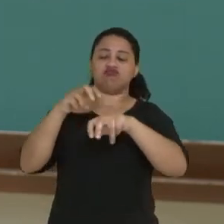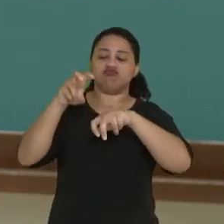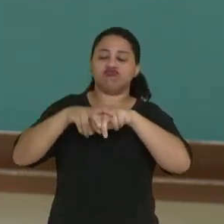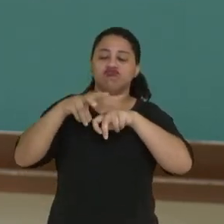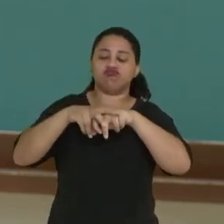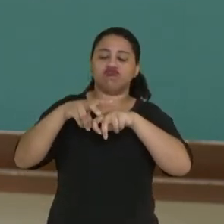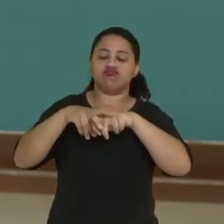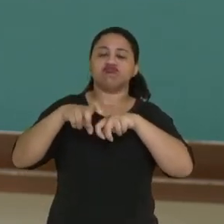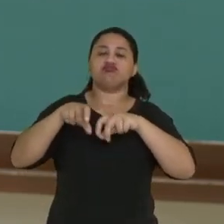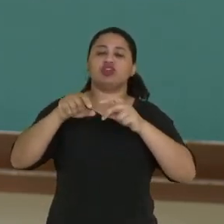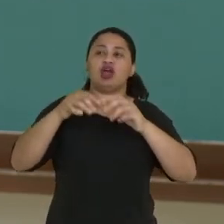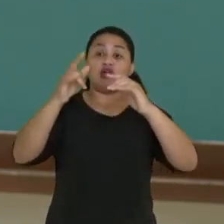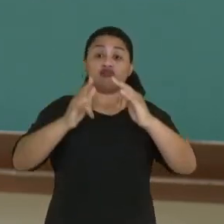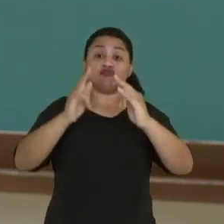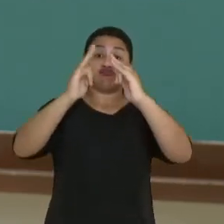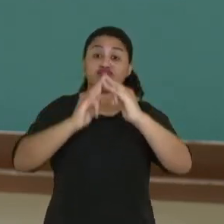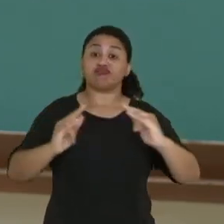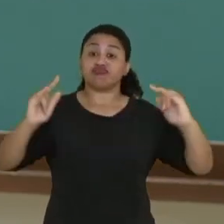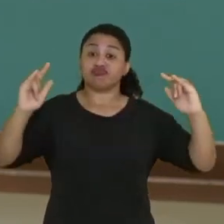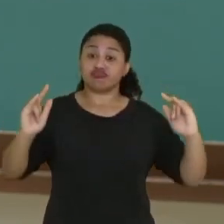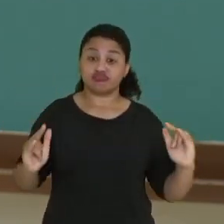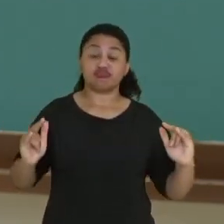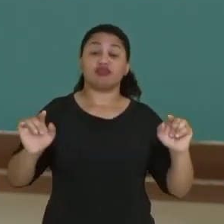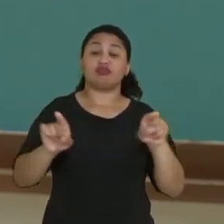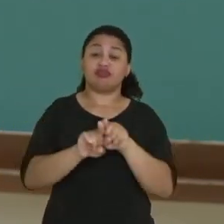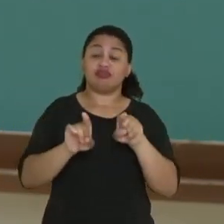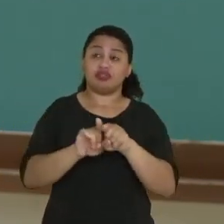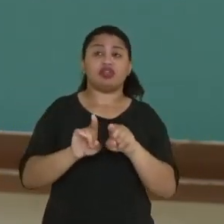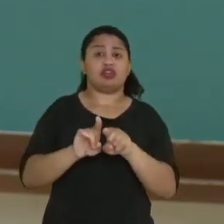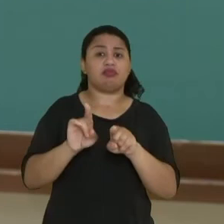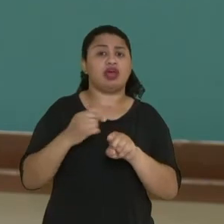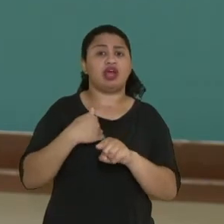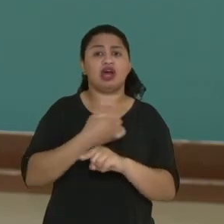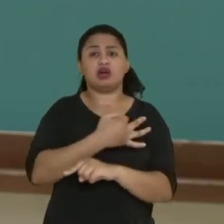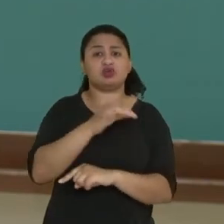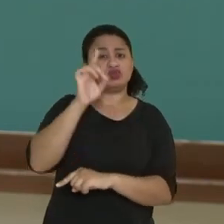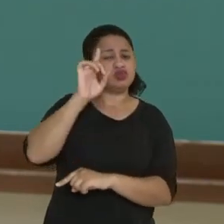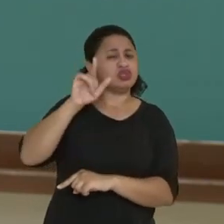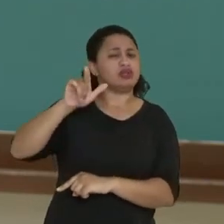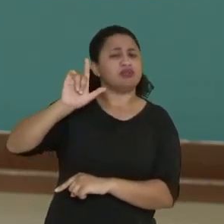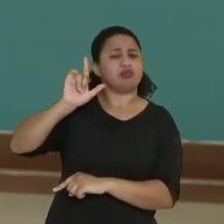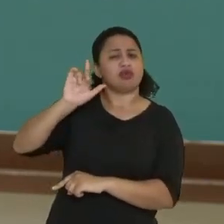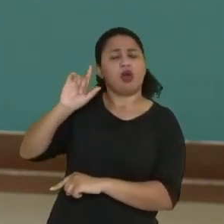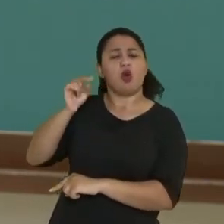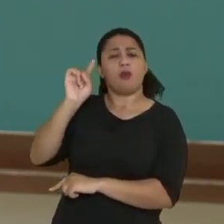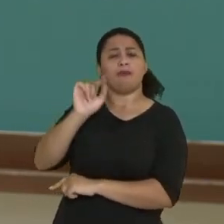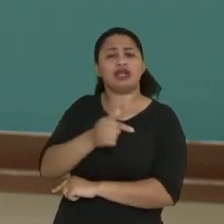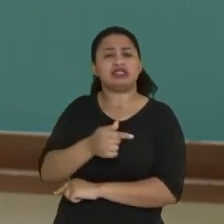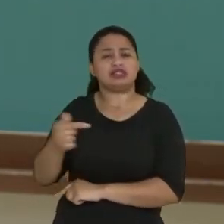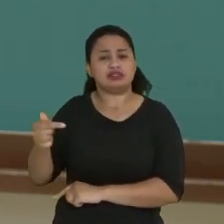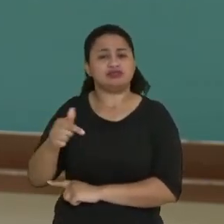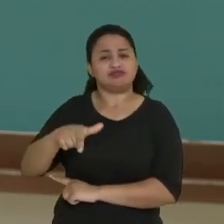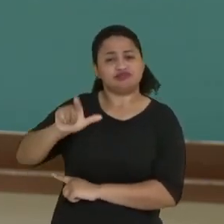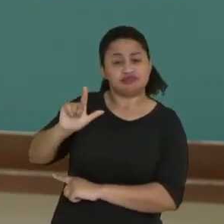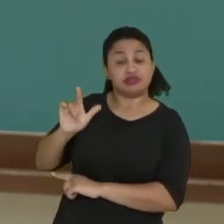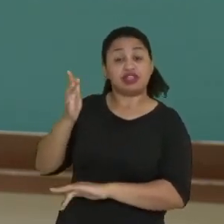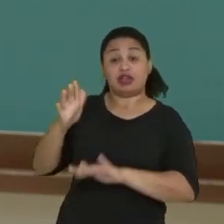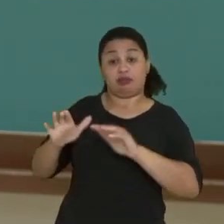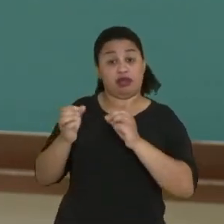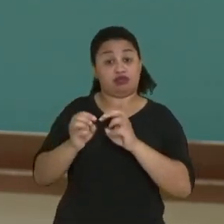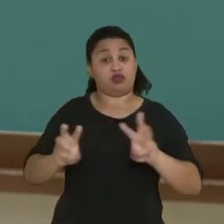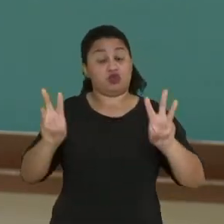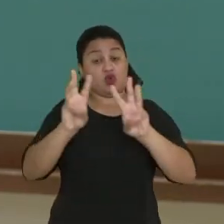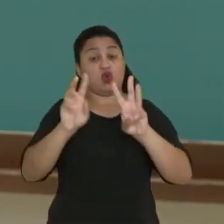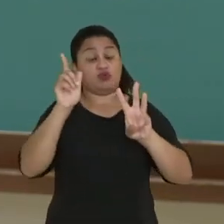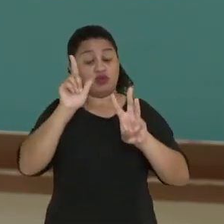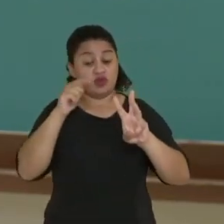cadeirinha, leva barraca, né? Fica lá muitos dias antes, uma semana antes, né? Dependendo do show, para